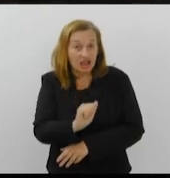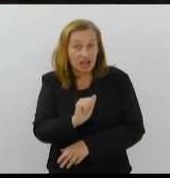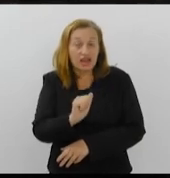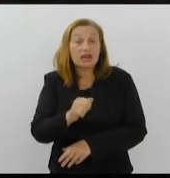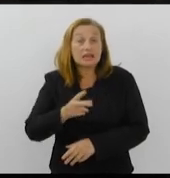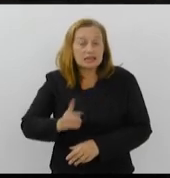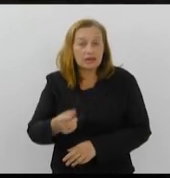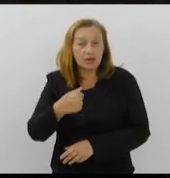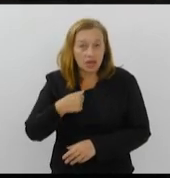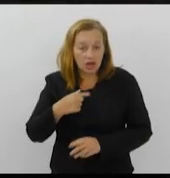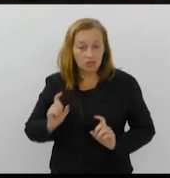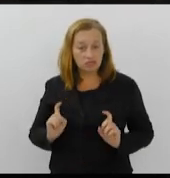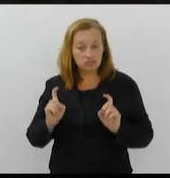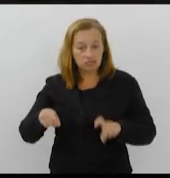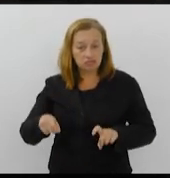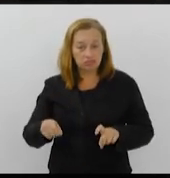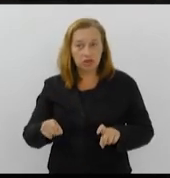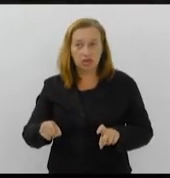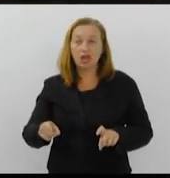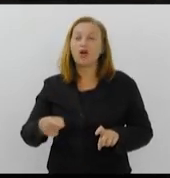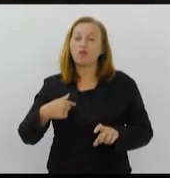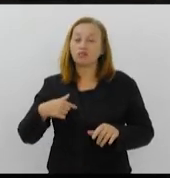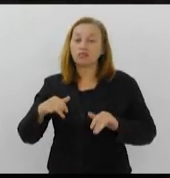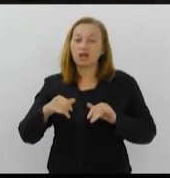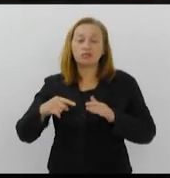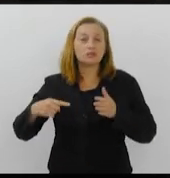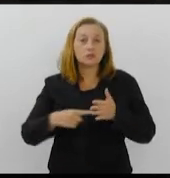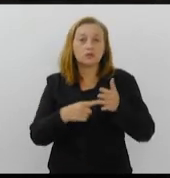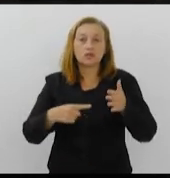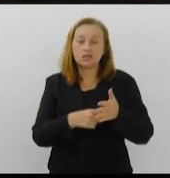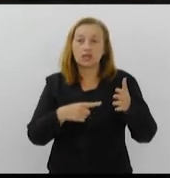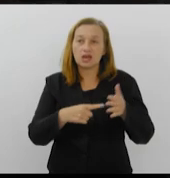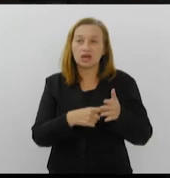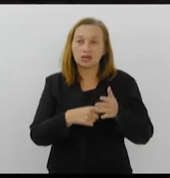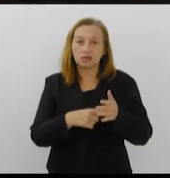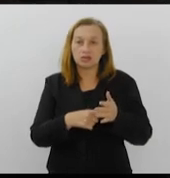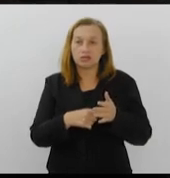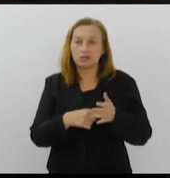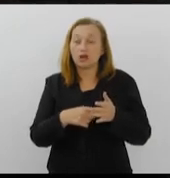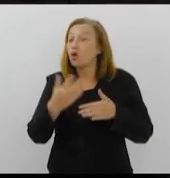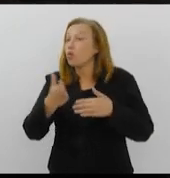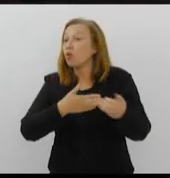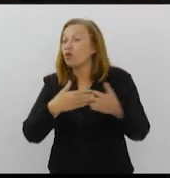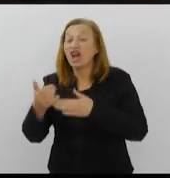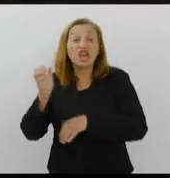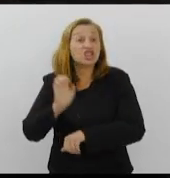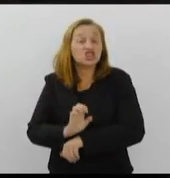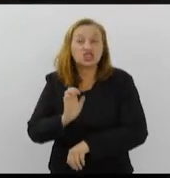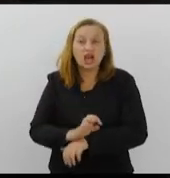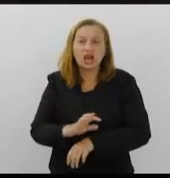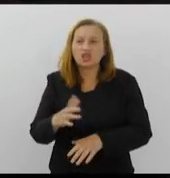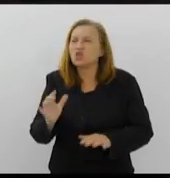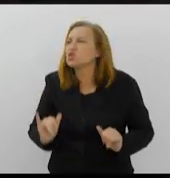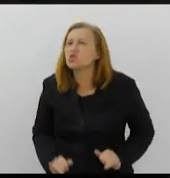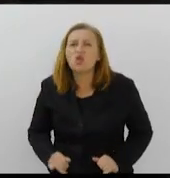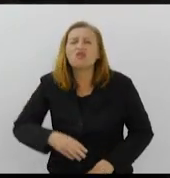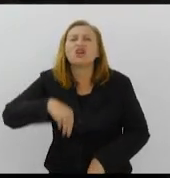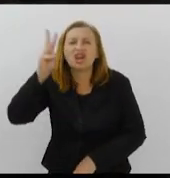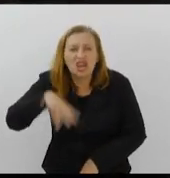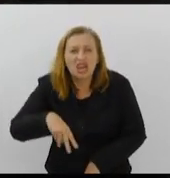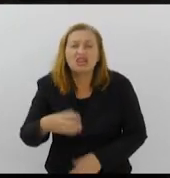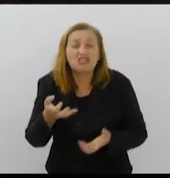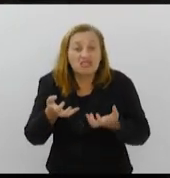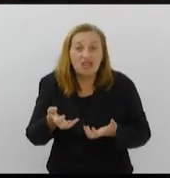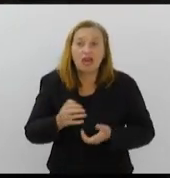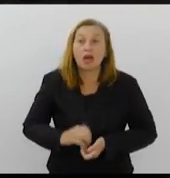mazelas de todo o Estado. De todo o Estado. Doa quem doer. Podem fazer cara feia, podem ficar chateados,